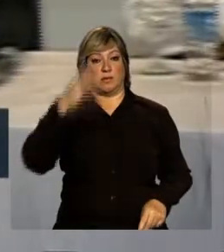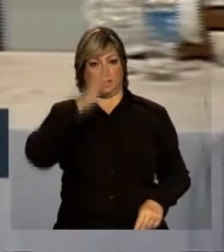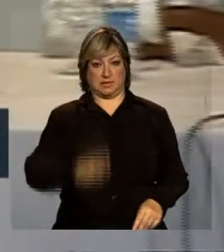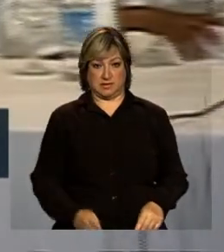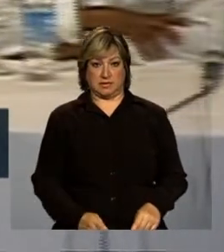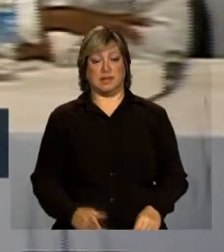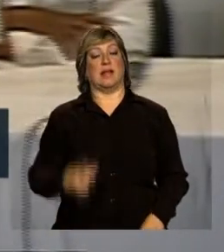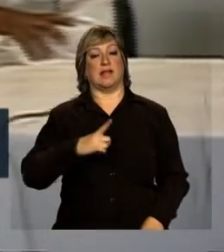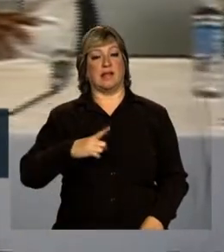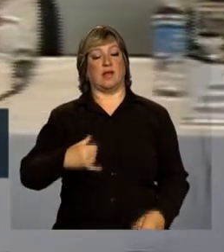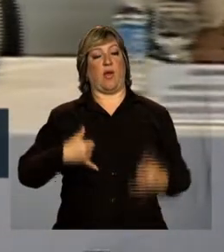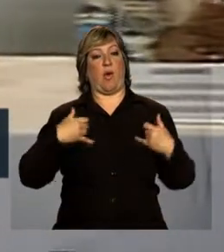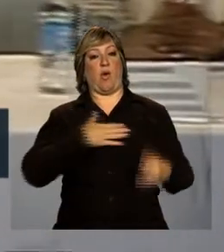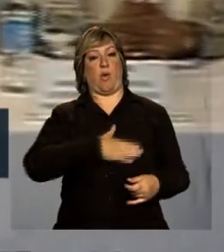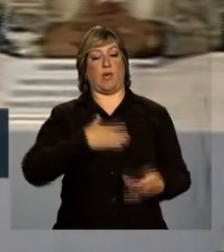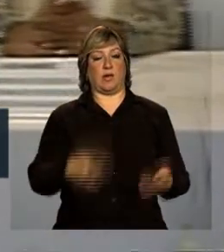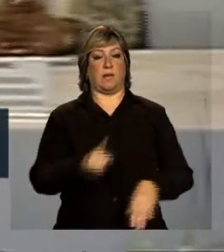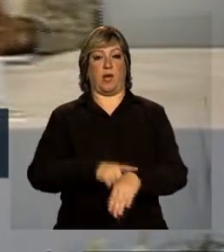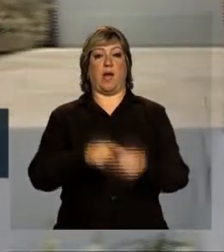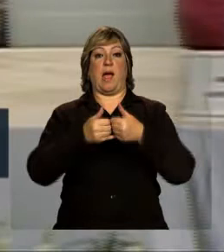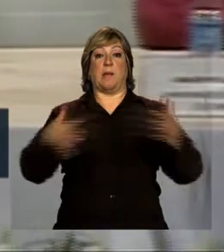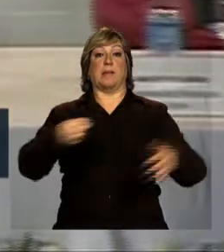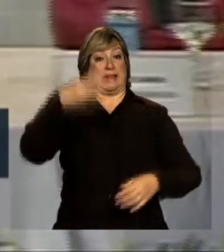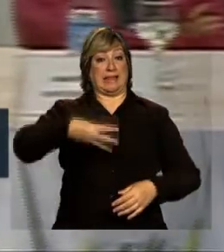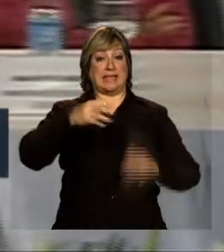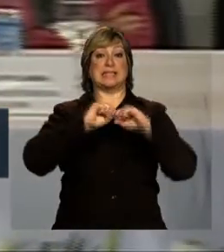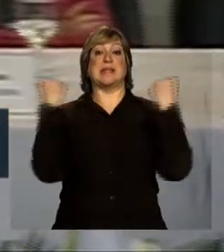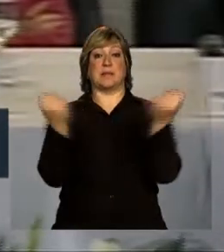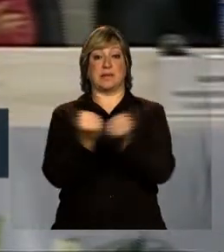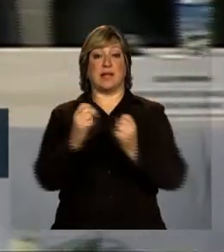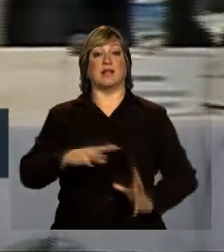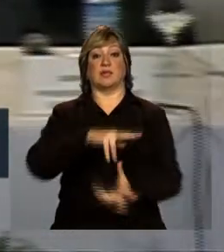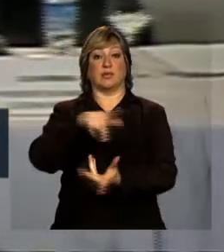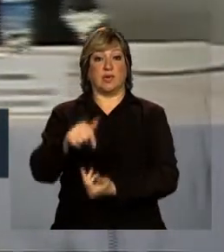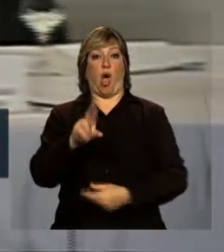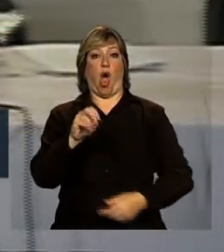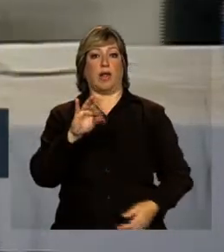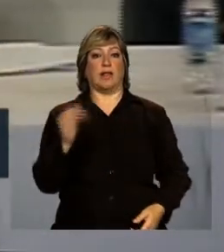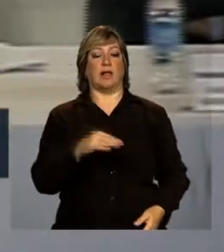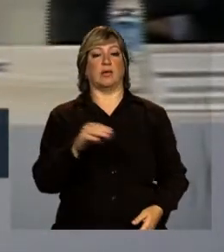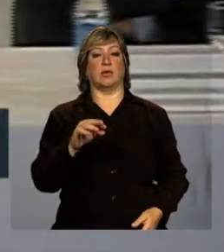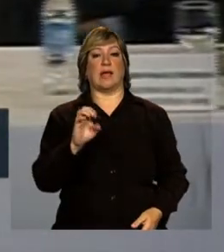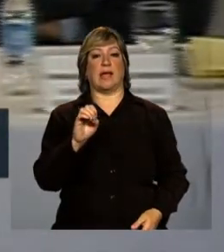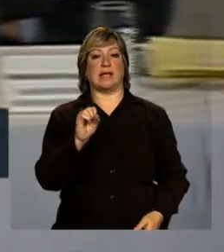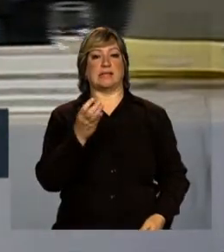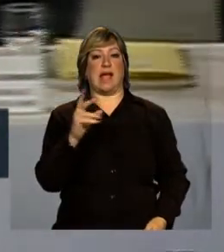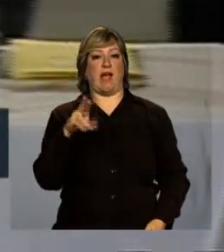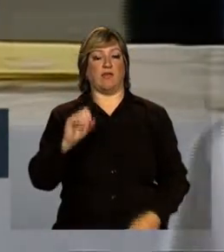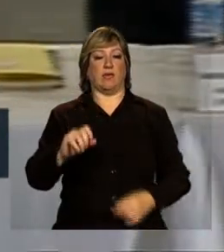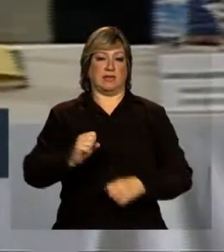honra, nesse momento, de abrir o terceiro seminário internacional da Rota do Escravo. Esta edição é regida sob o